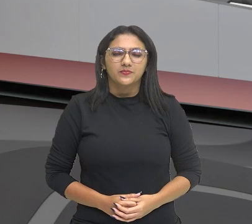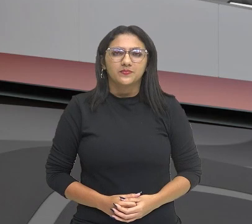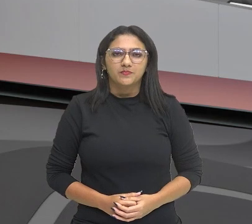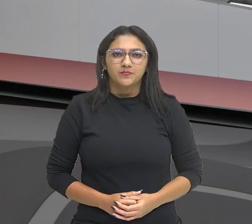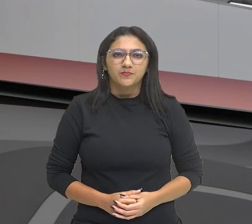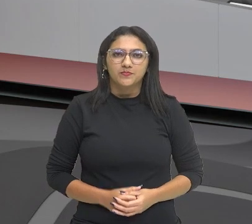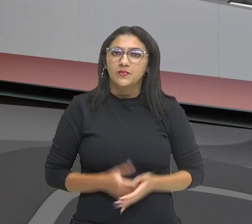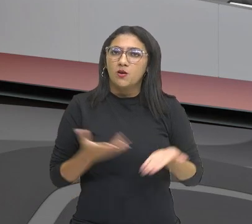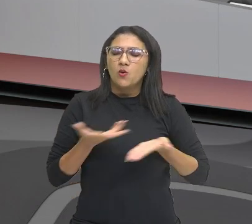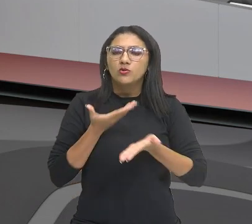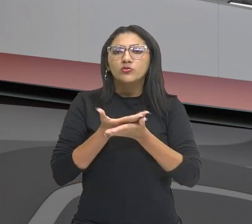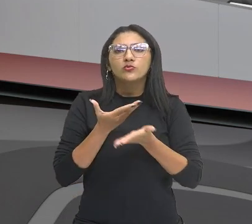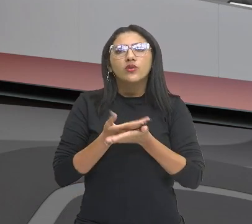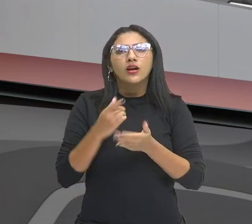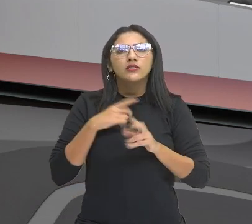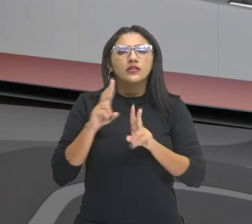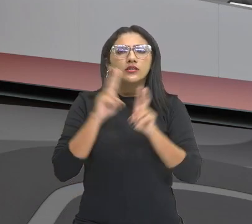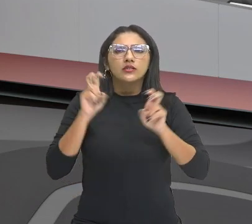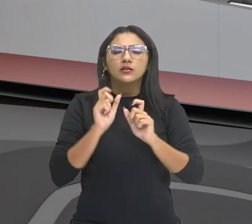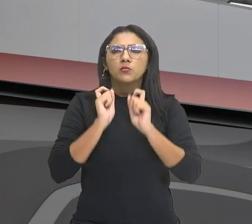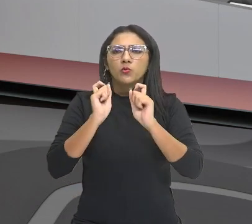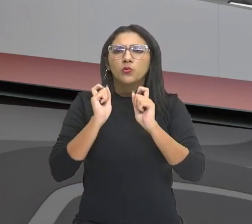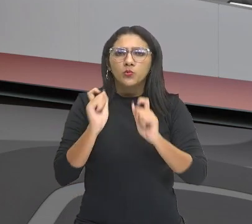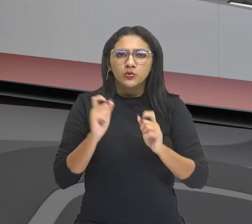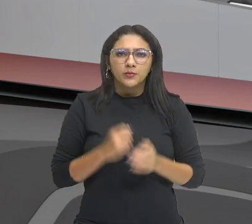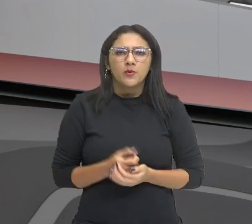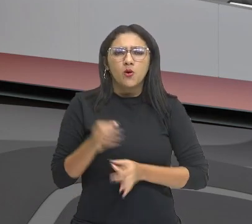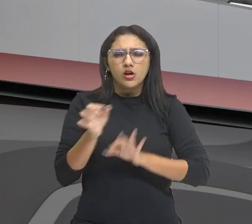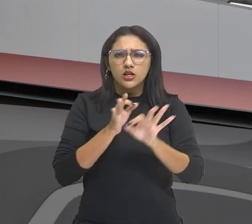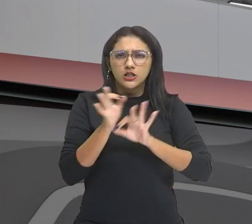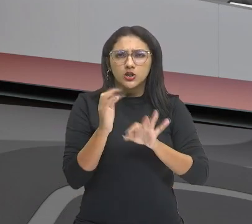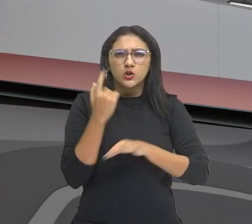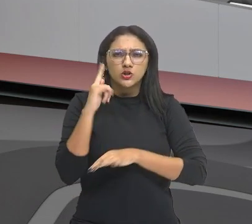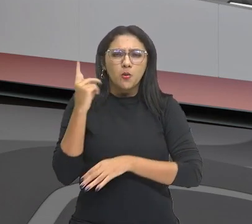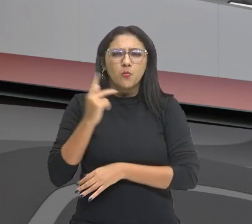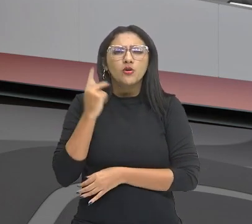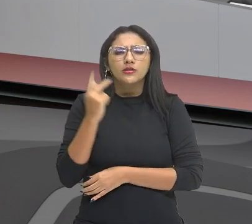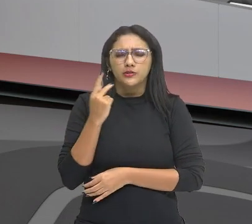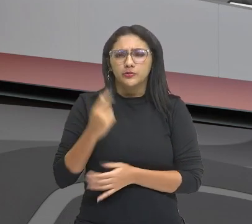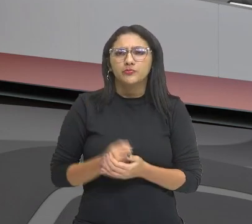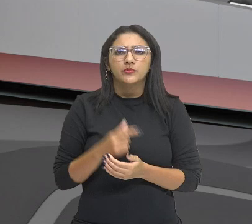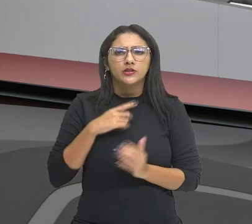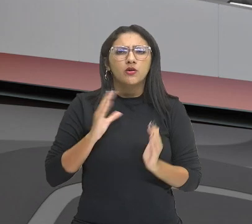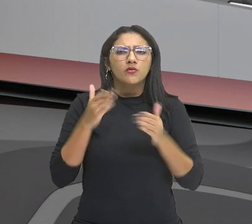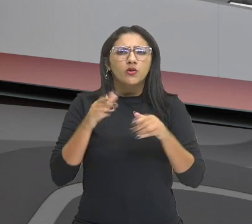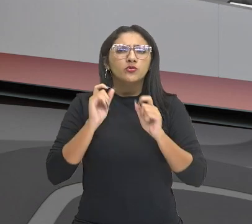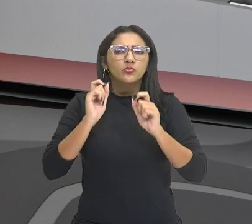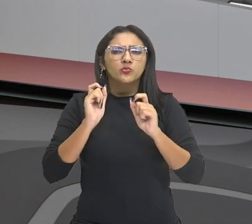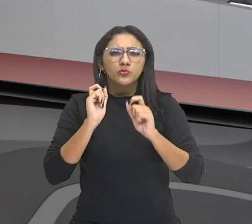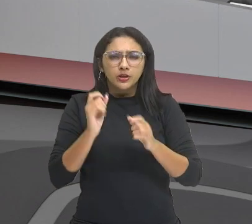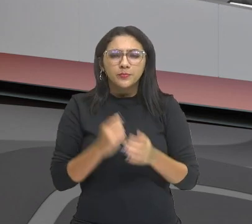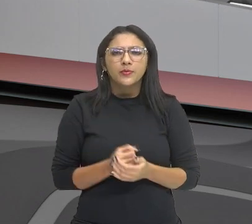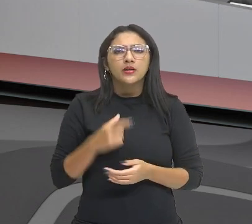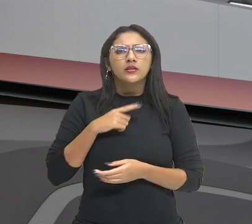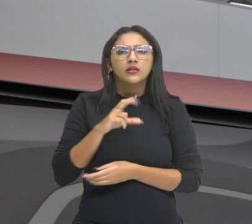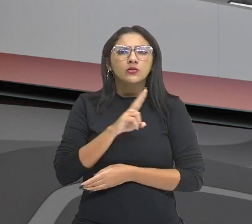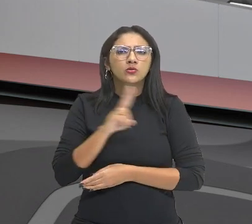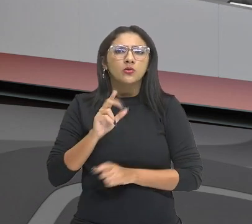Na aula de hoje, nós vamos falar de ordem geopolítica mundial, em especial a ordem geopolítica denominada